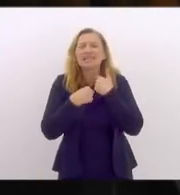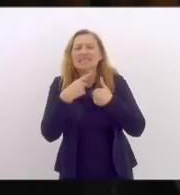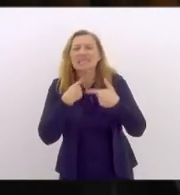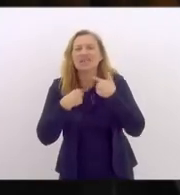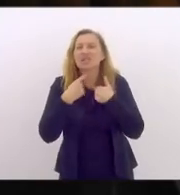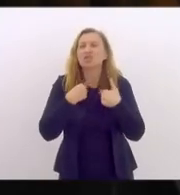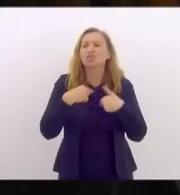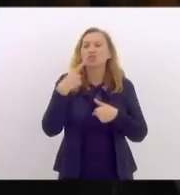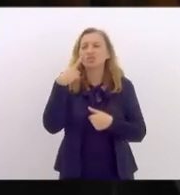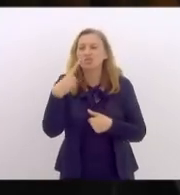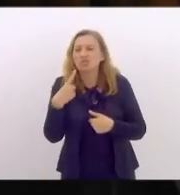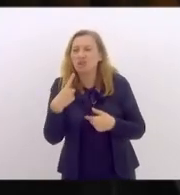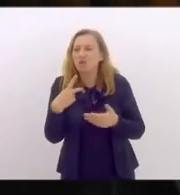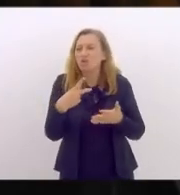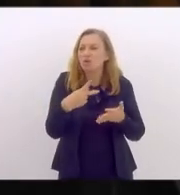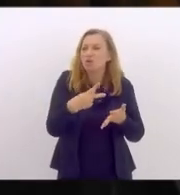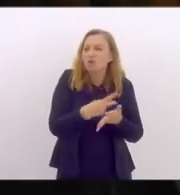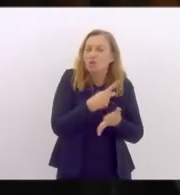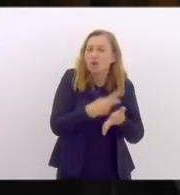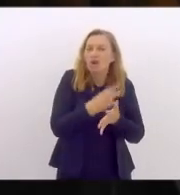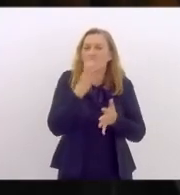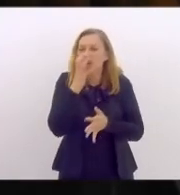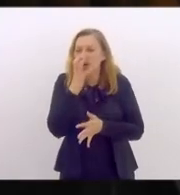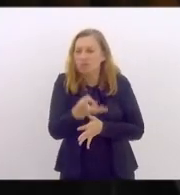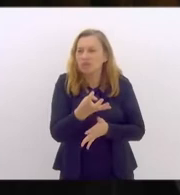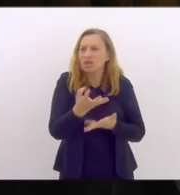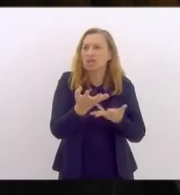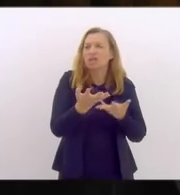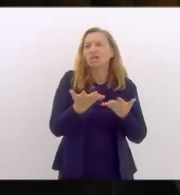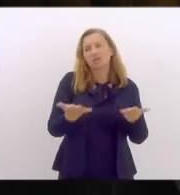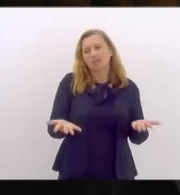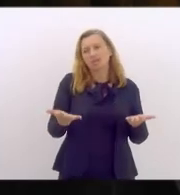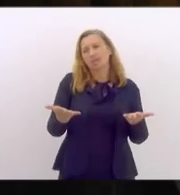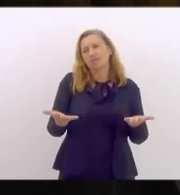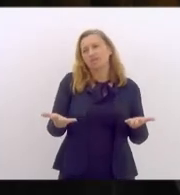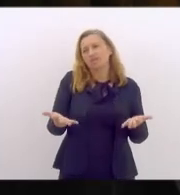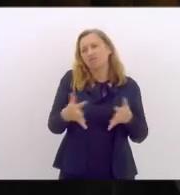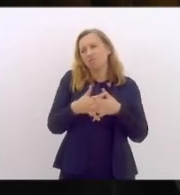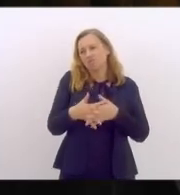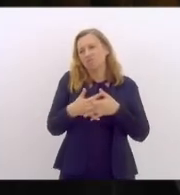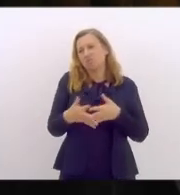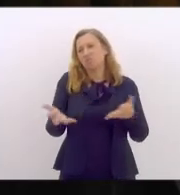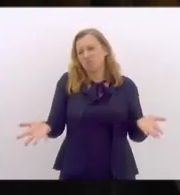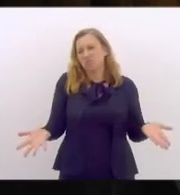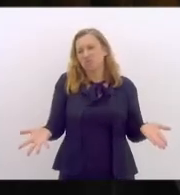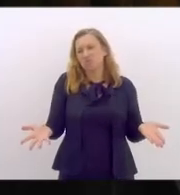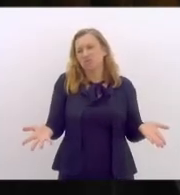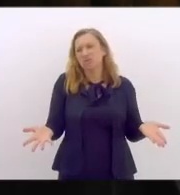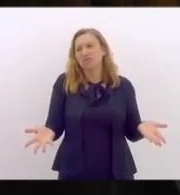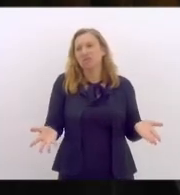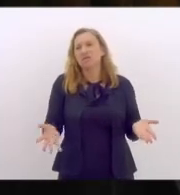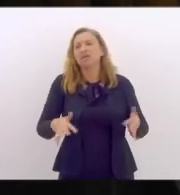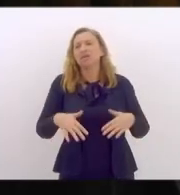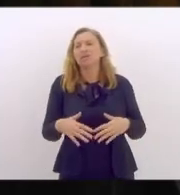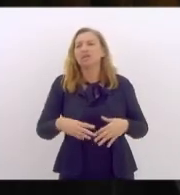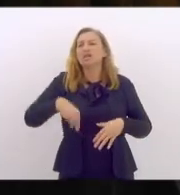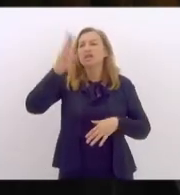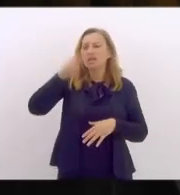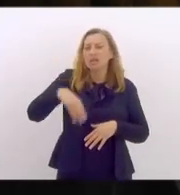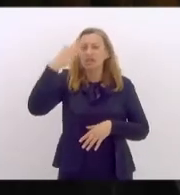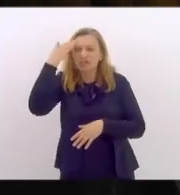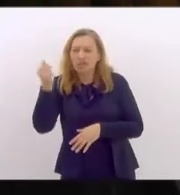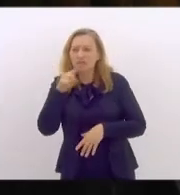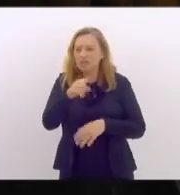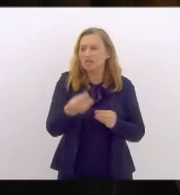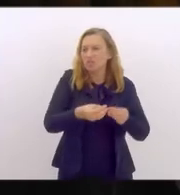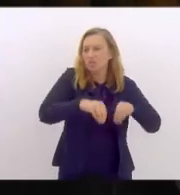de ver um erro e acionar porque senão isso aqui virão uma coisa que ninguém vai aguentar E aí quem sabe você vai